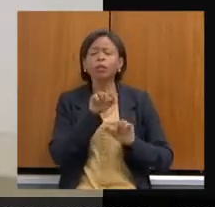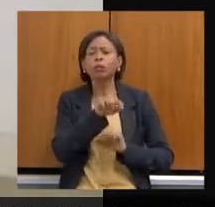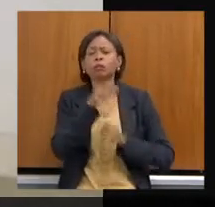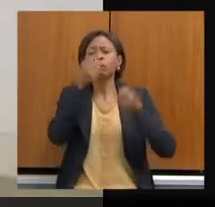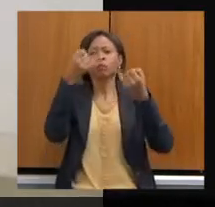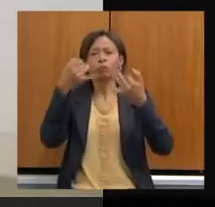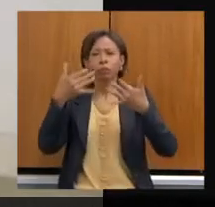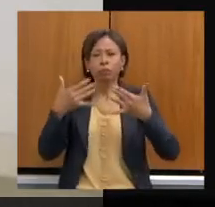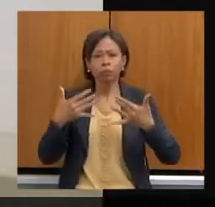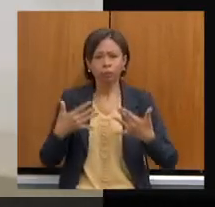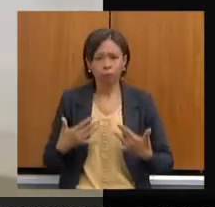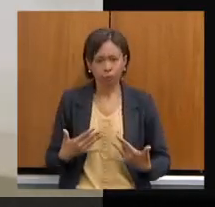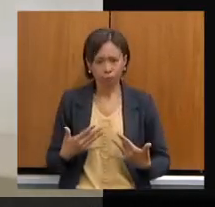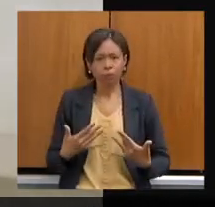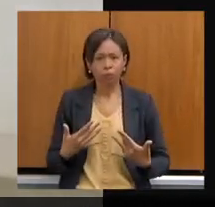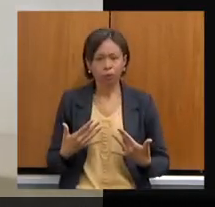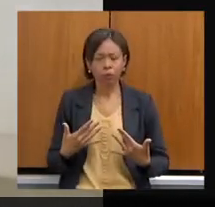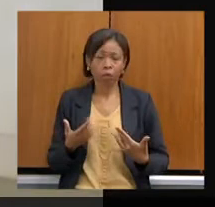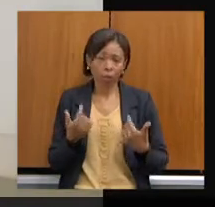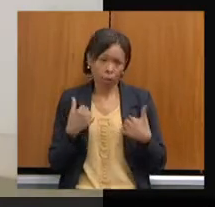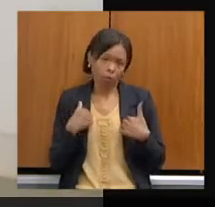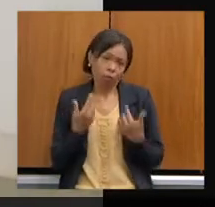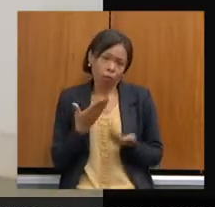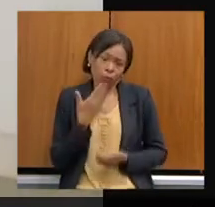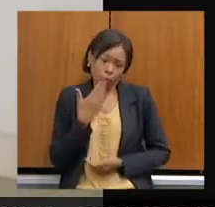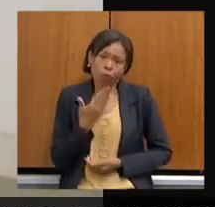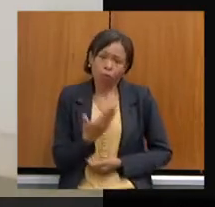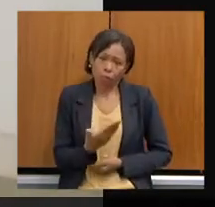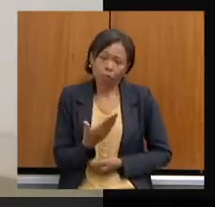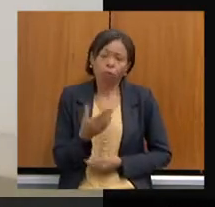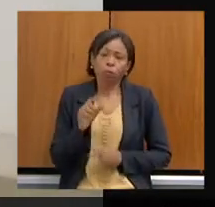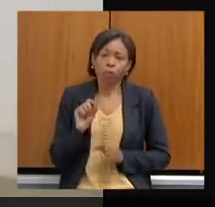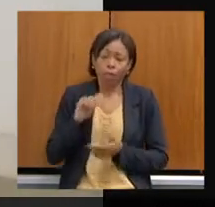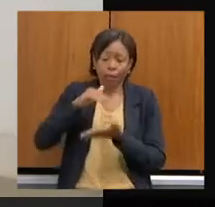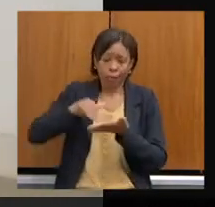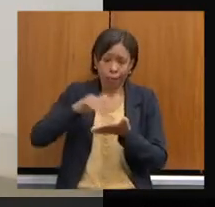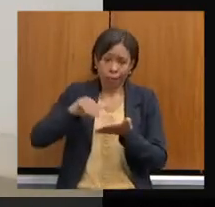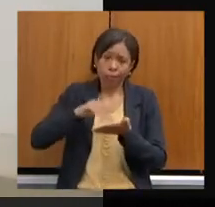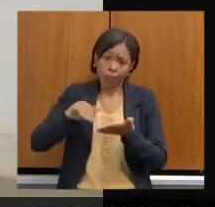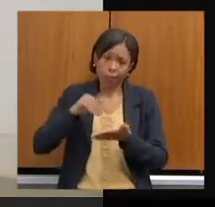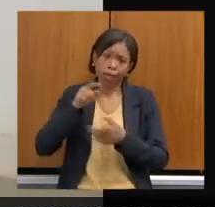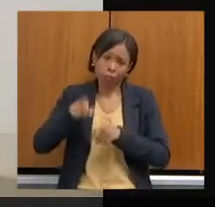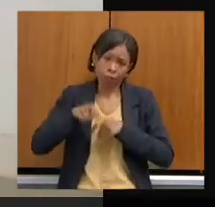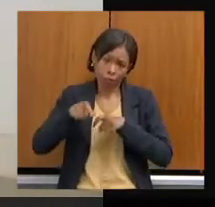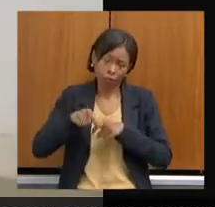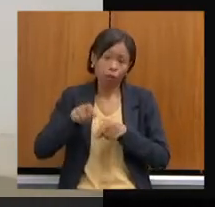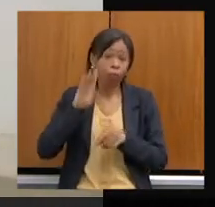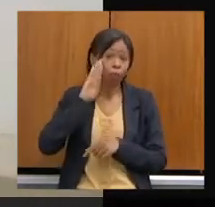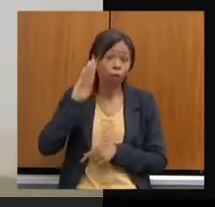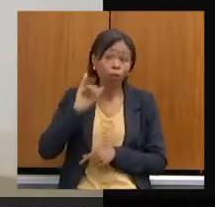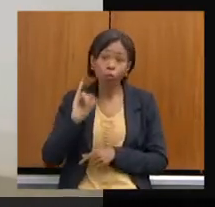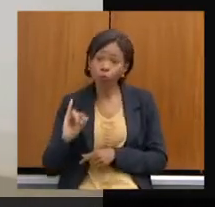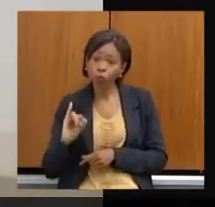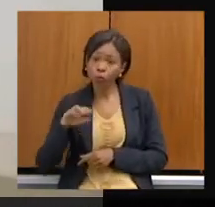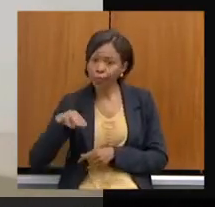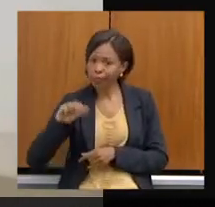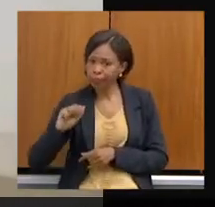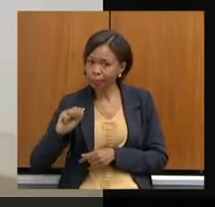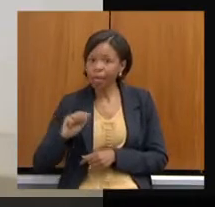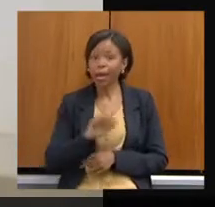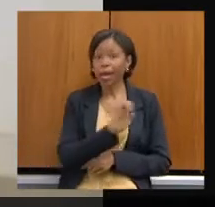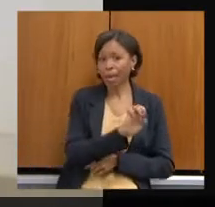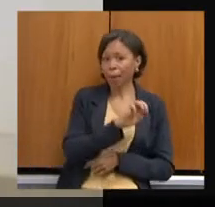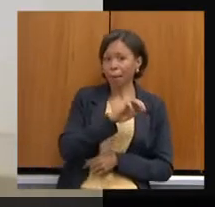coloco também passo esse apelo para que será principalmente o clima mas também A Emater a muito importante